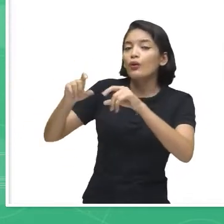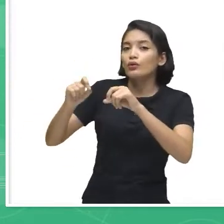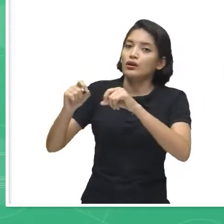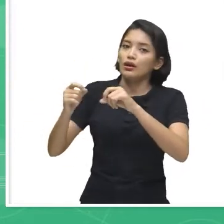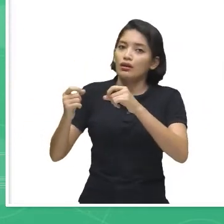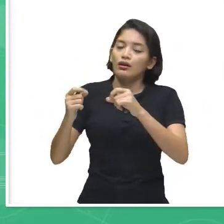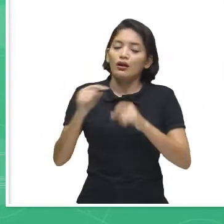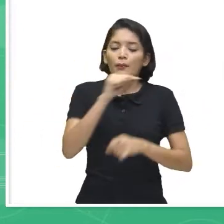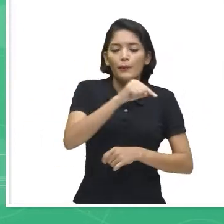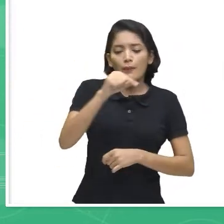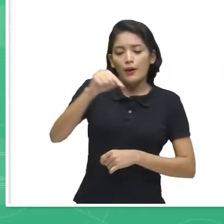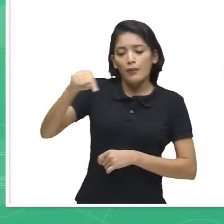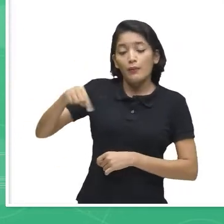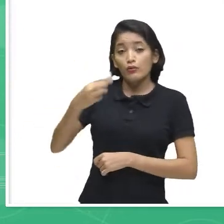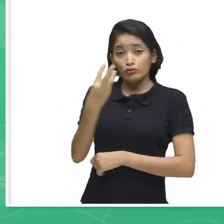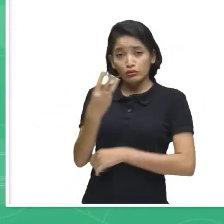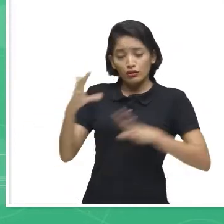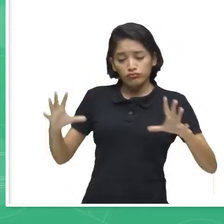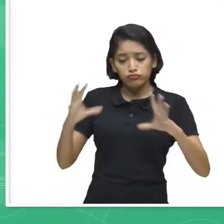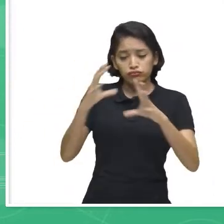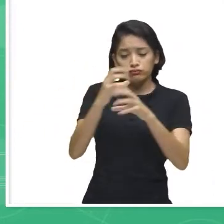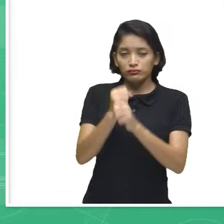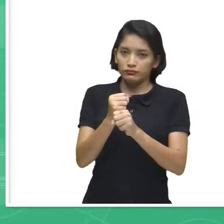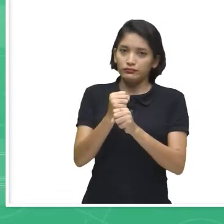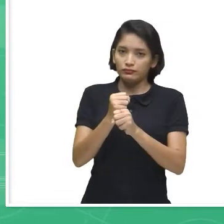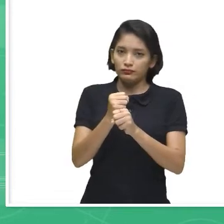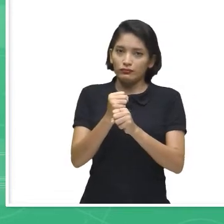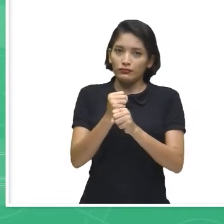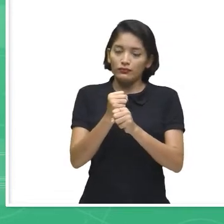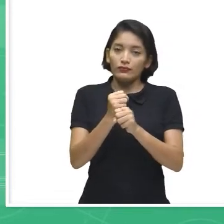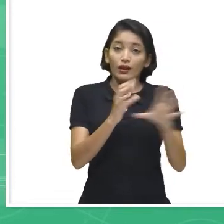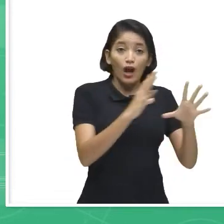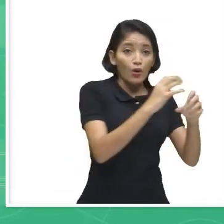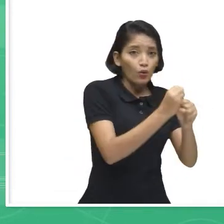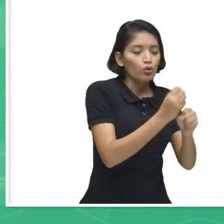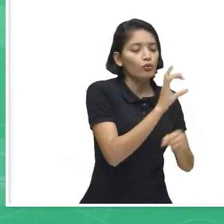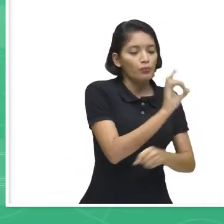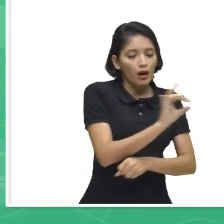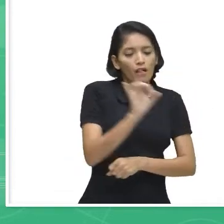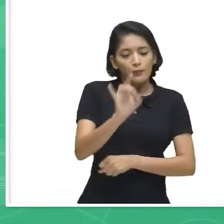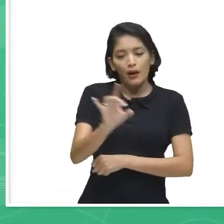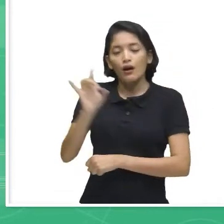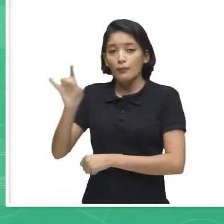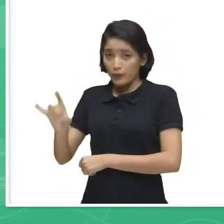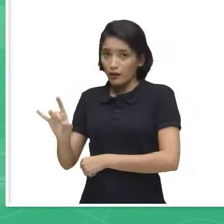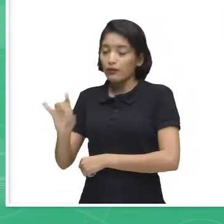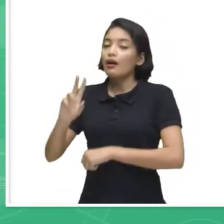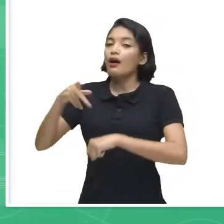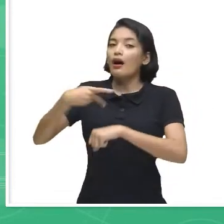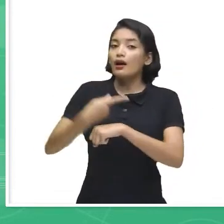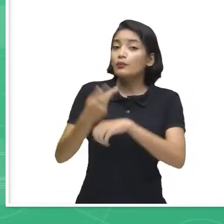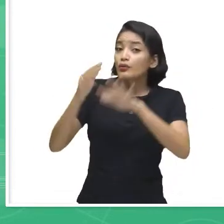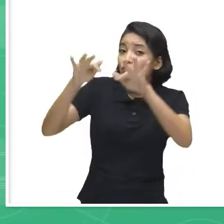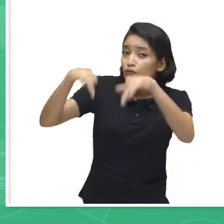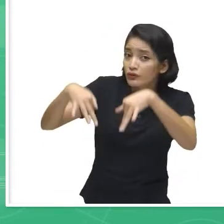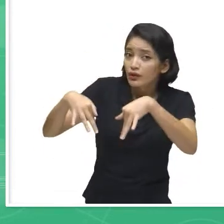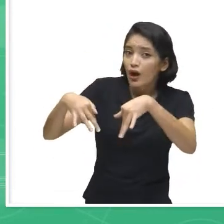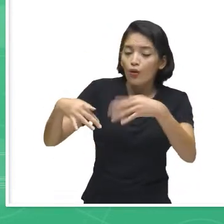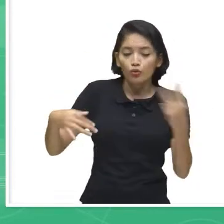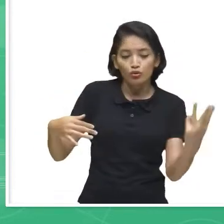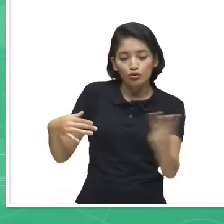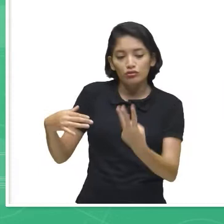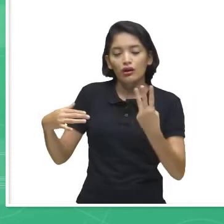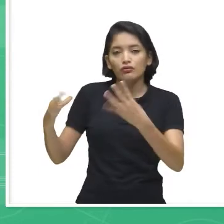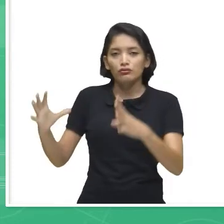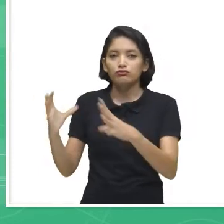esses potenciais elétricos, beleza? Eu calculo um de cada vez, e por último eu faço a soma